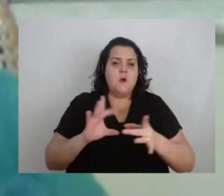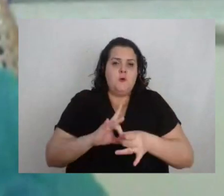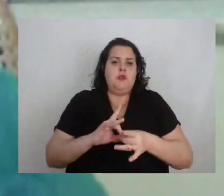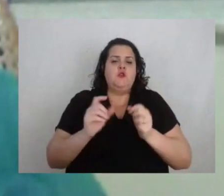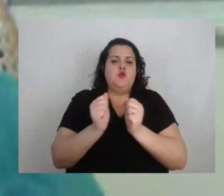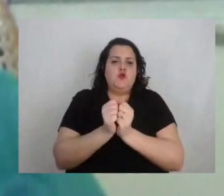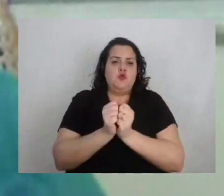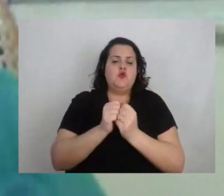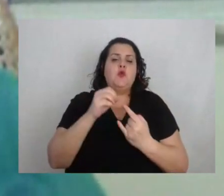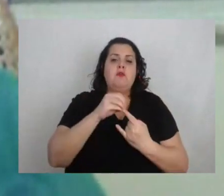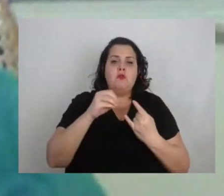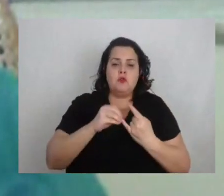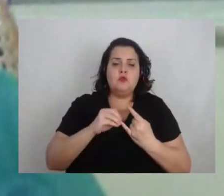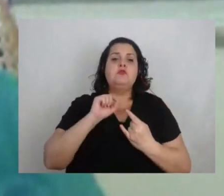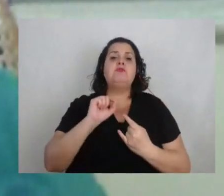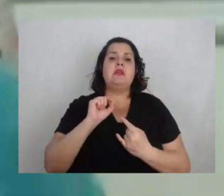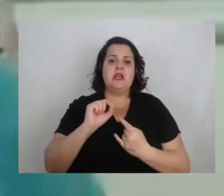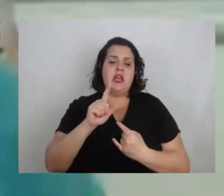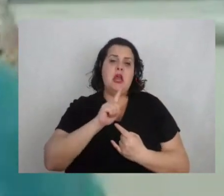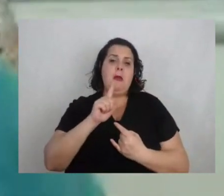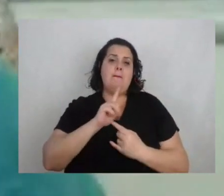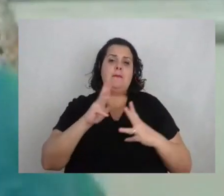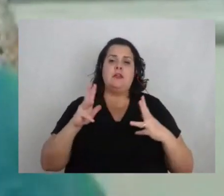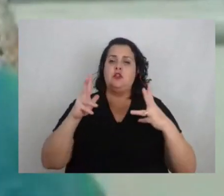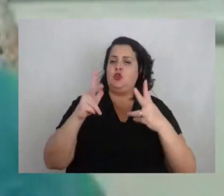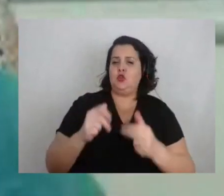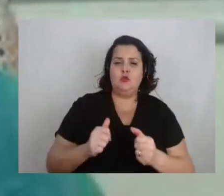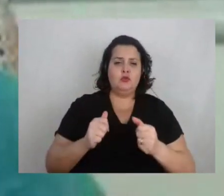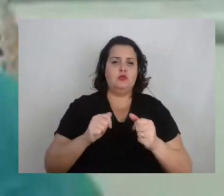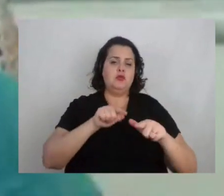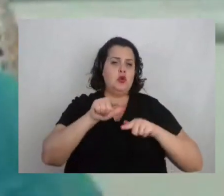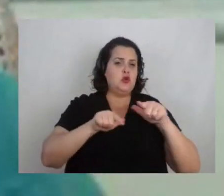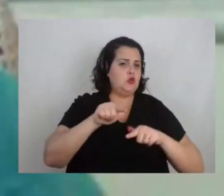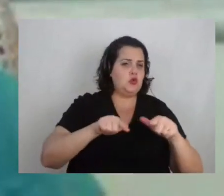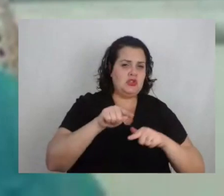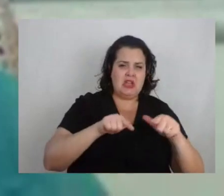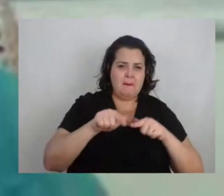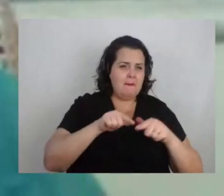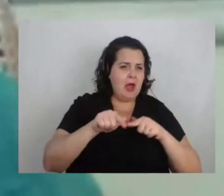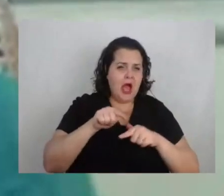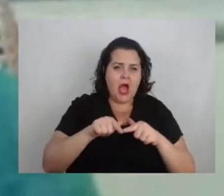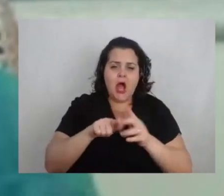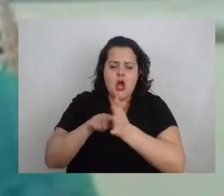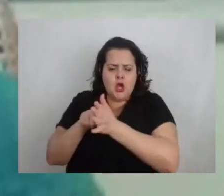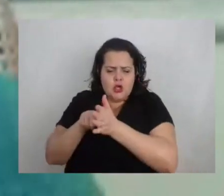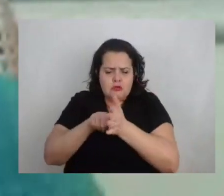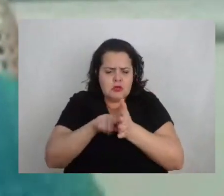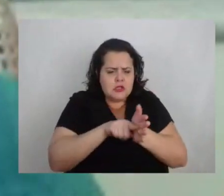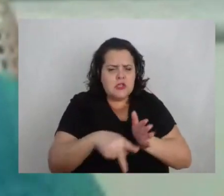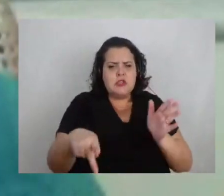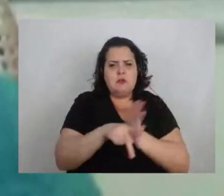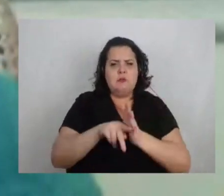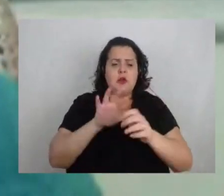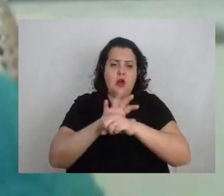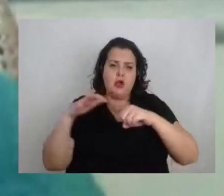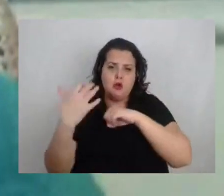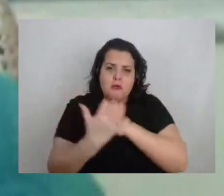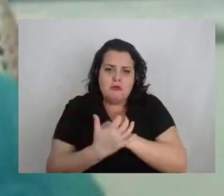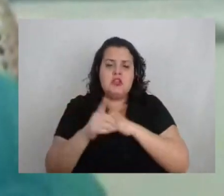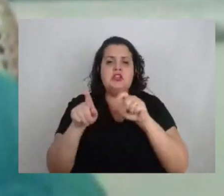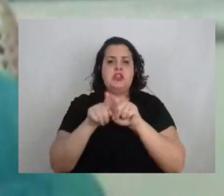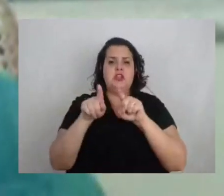sentido de acompanhar toda a produção científica acerca da Covid e produzir textos de